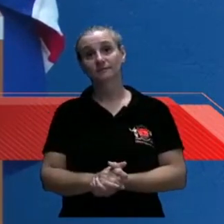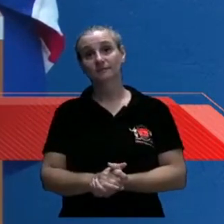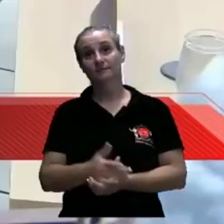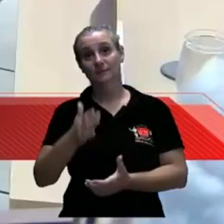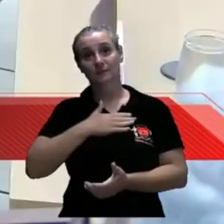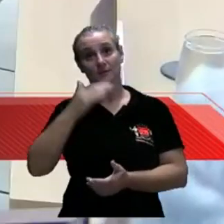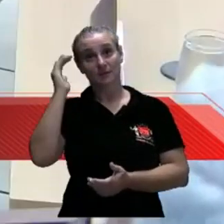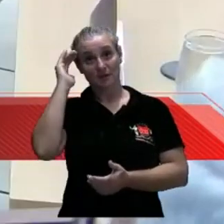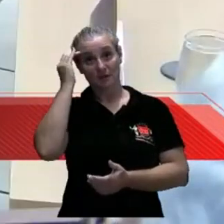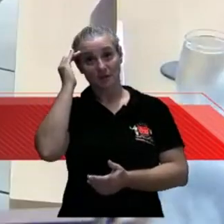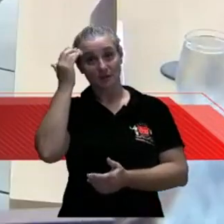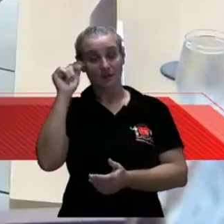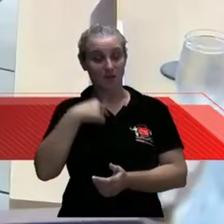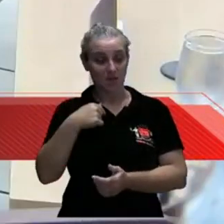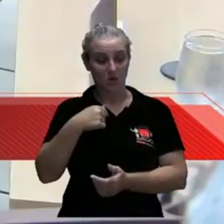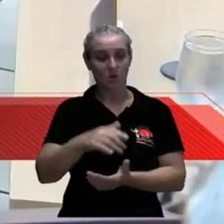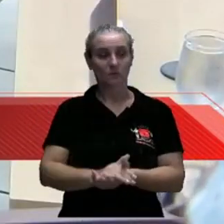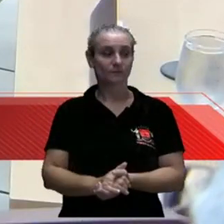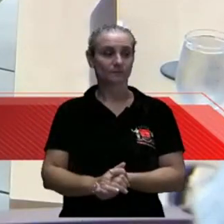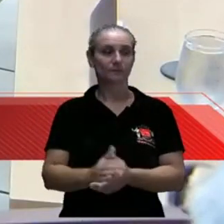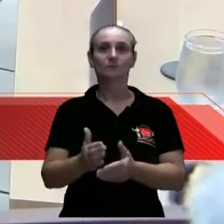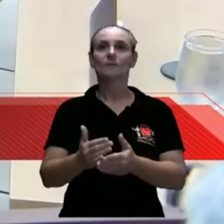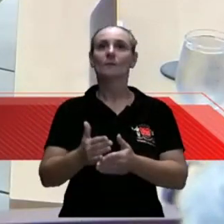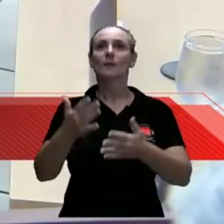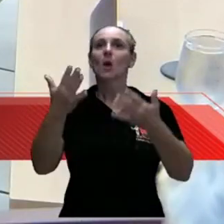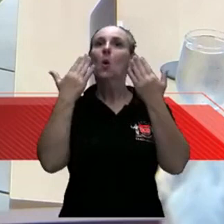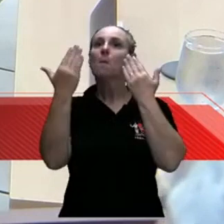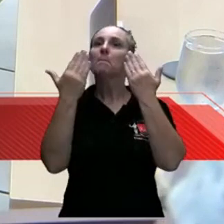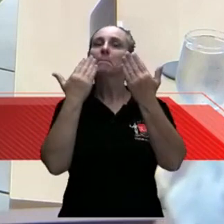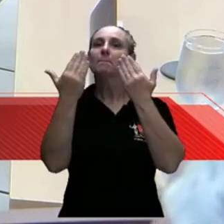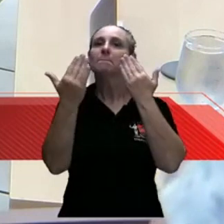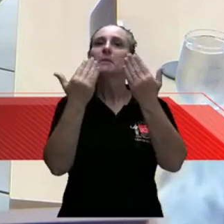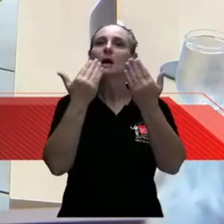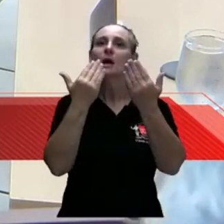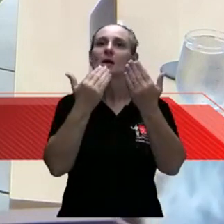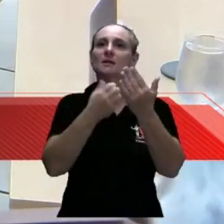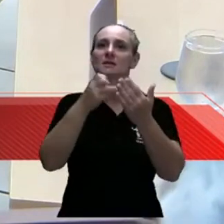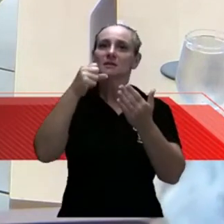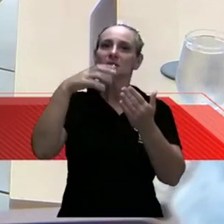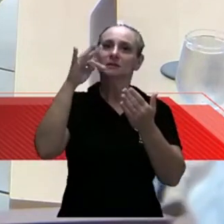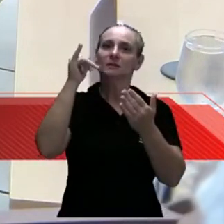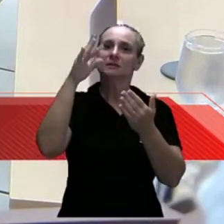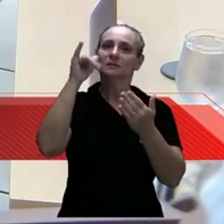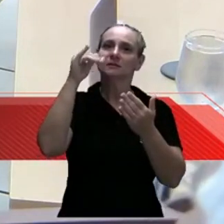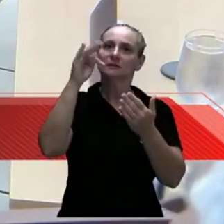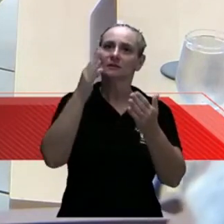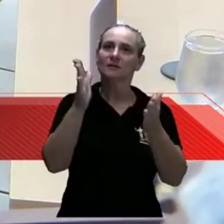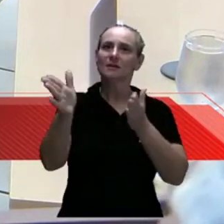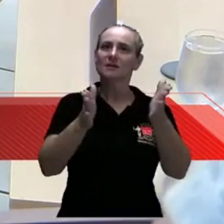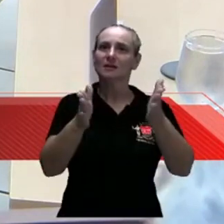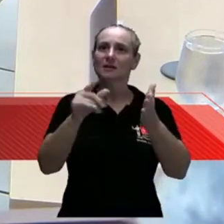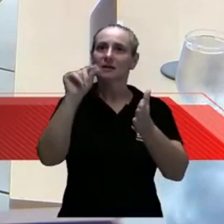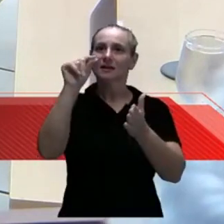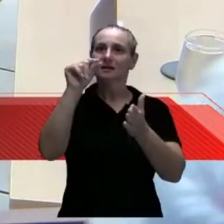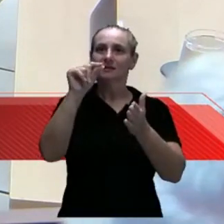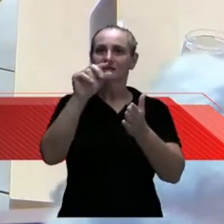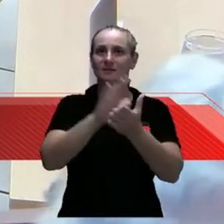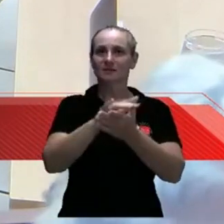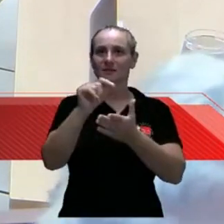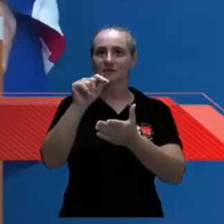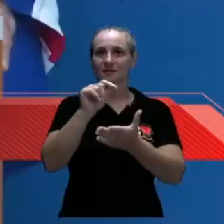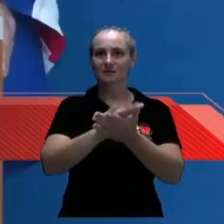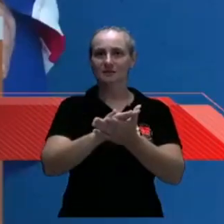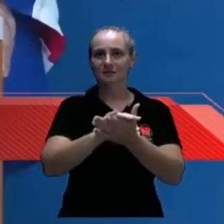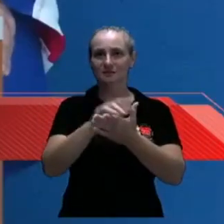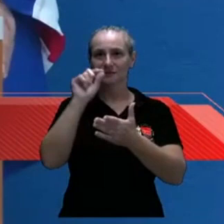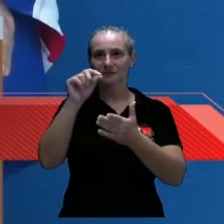meu entender, que seja comparada ao trecho de Santa Rita até Campo Grande. Por que de Santa Rita a Campo Grande o limite de